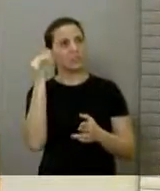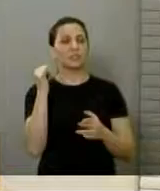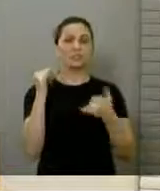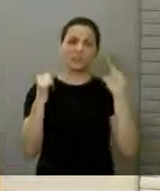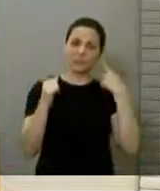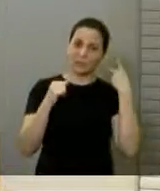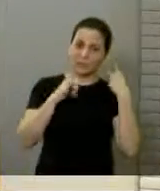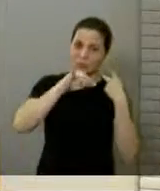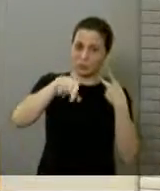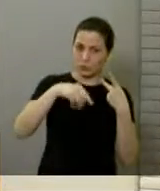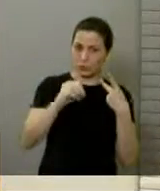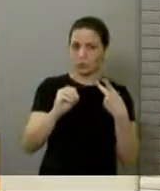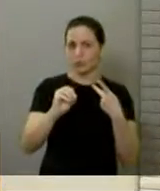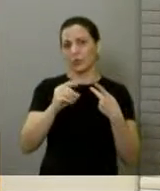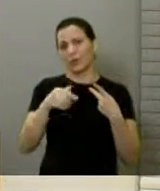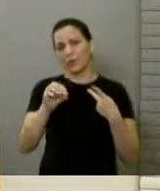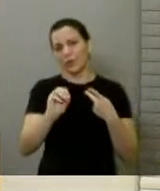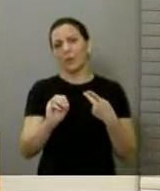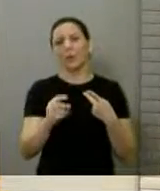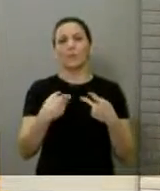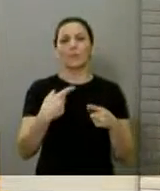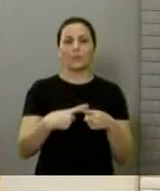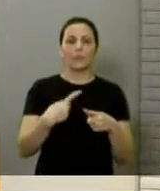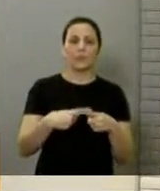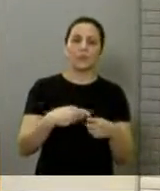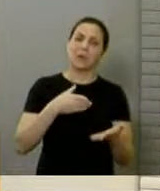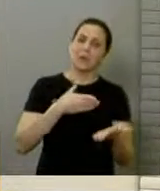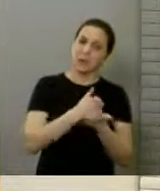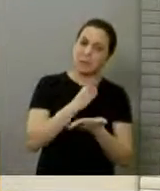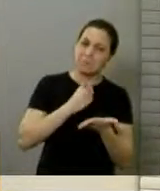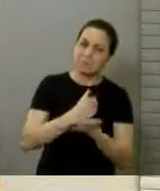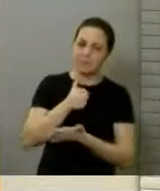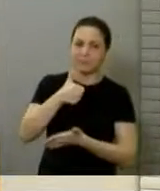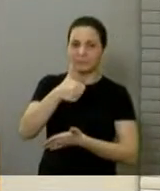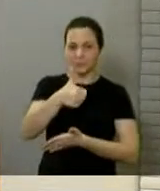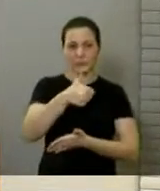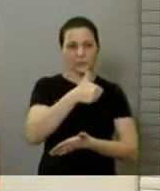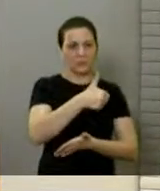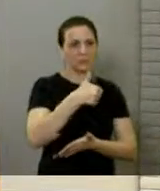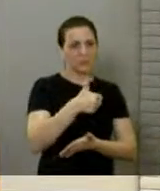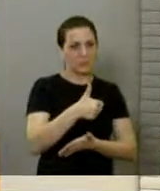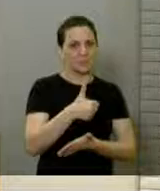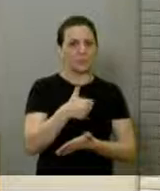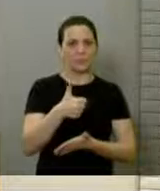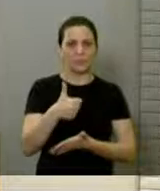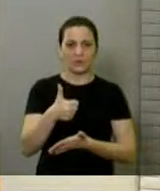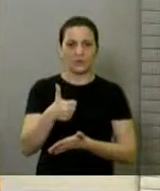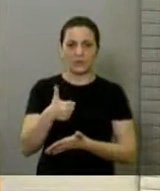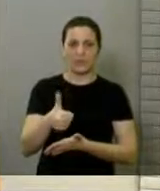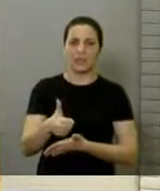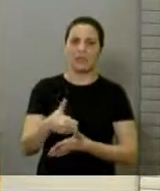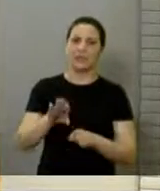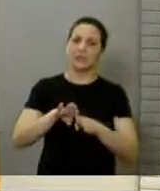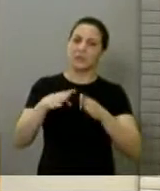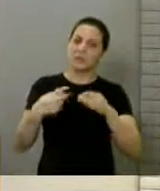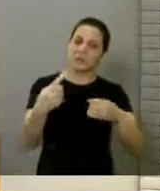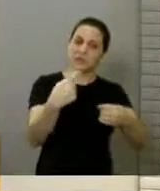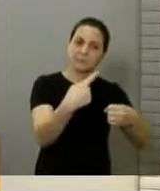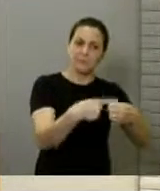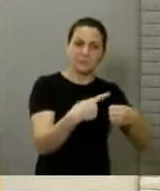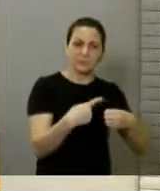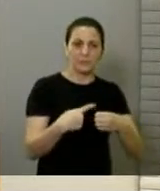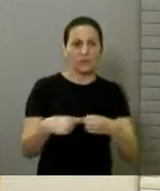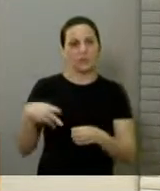os graus, o grau de aprovação do governo de São Paulo hoje, mais um minuto, não